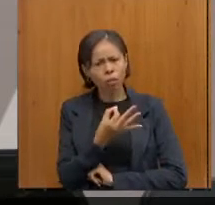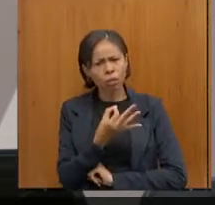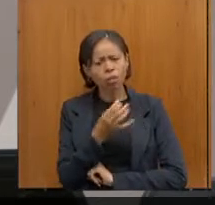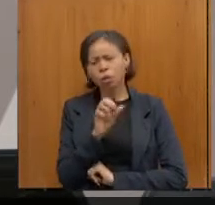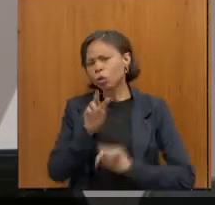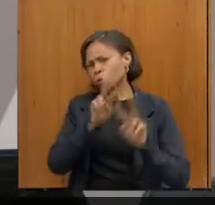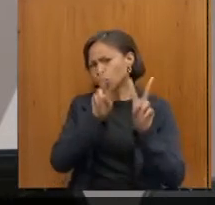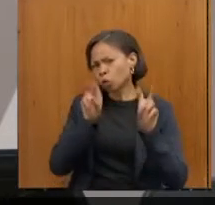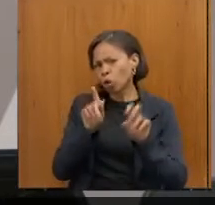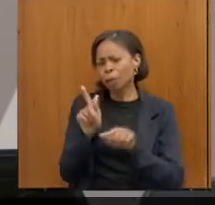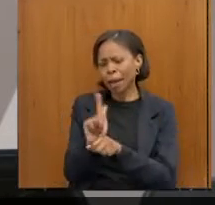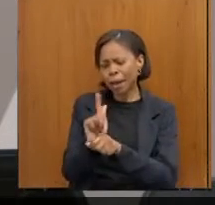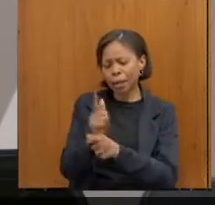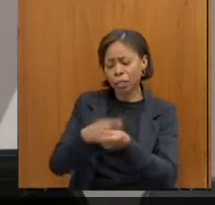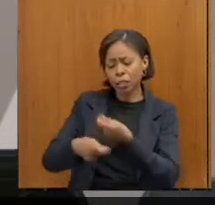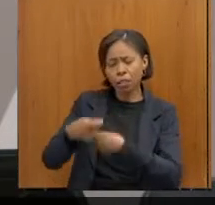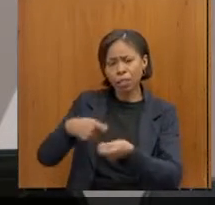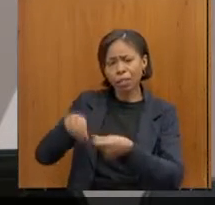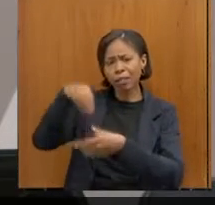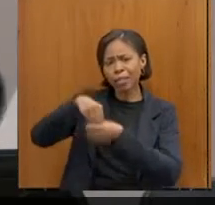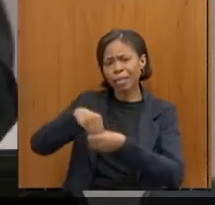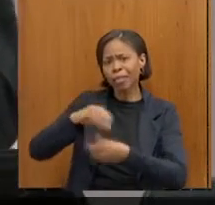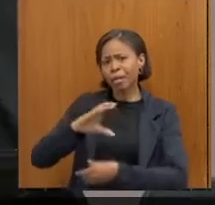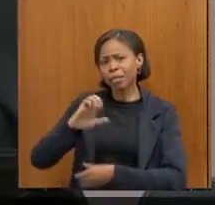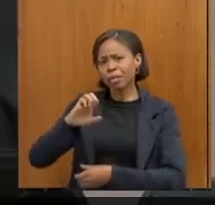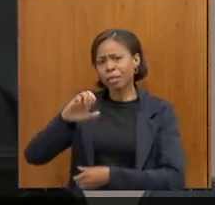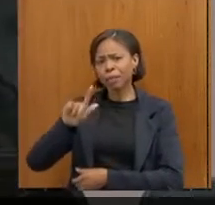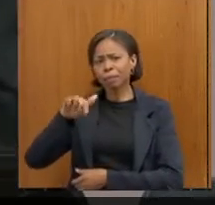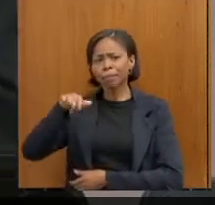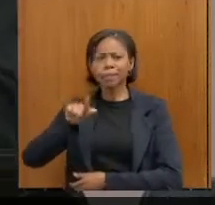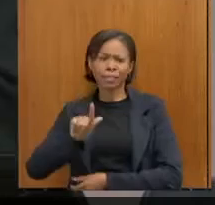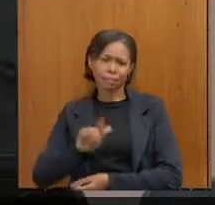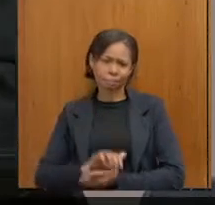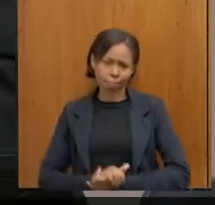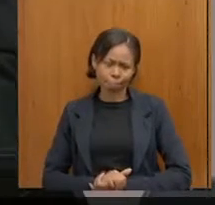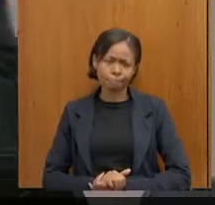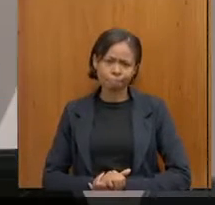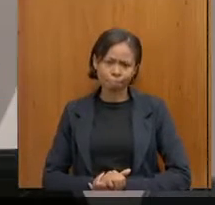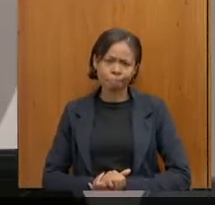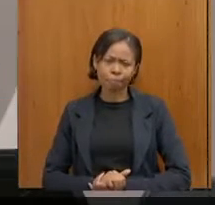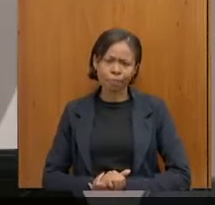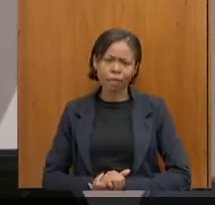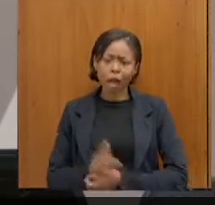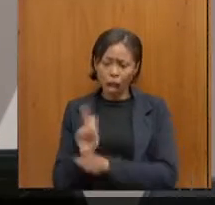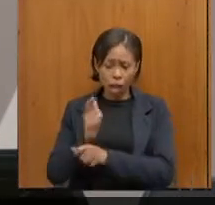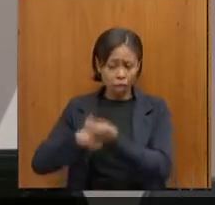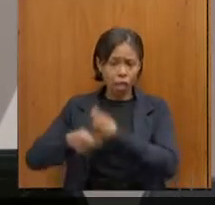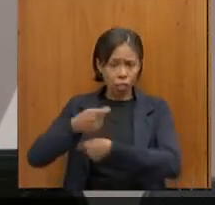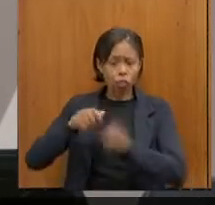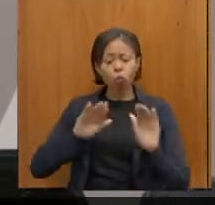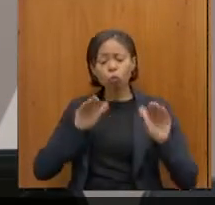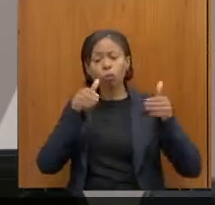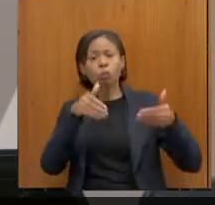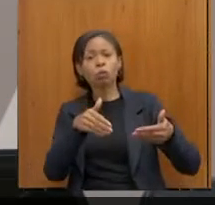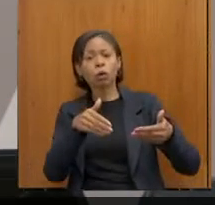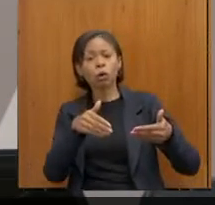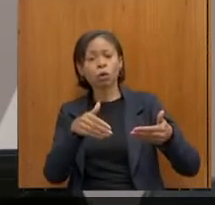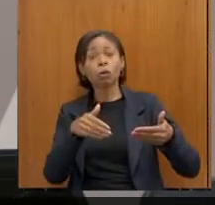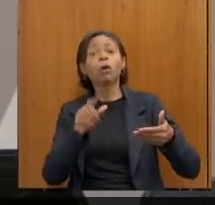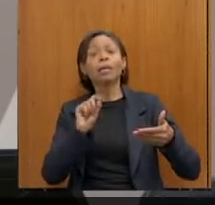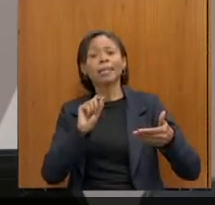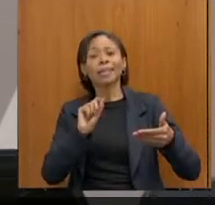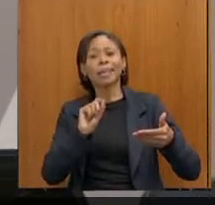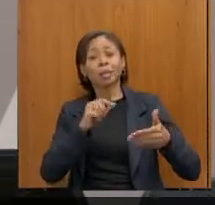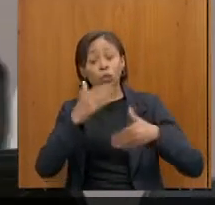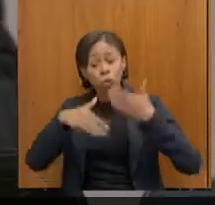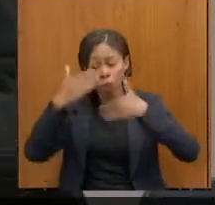respeito à questão da gestão da empresa é o foco da gestão de uma empresa estatal deve ser no seu desempenho